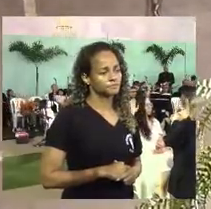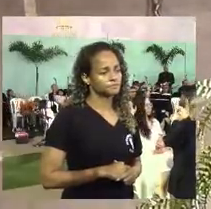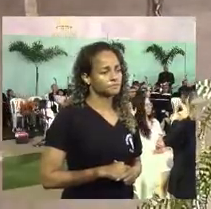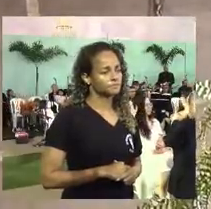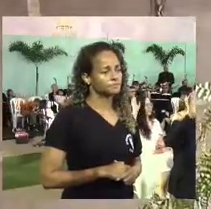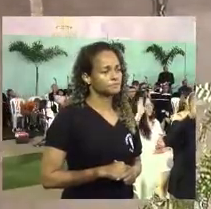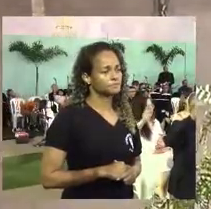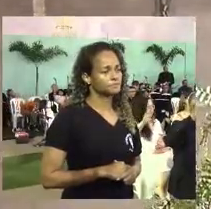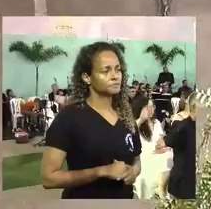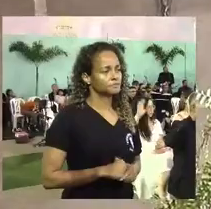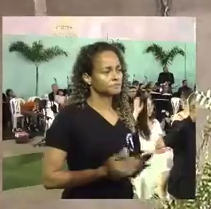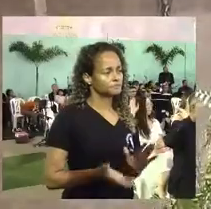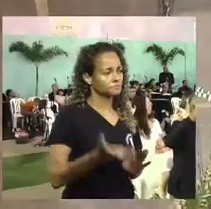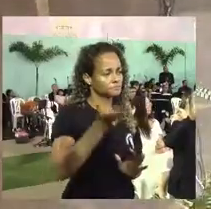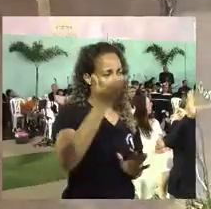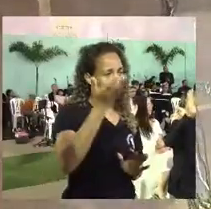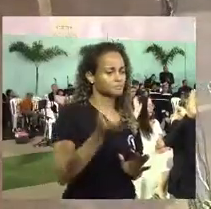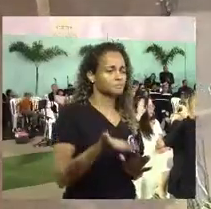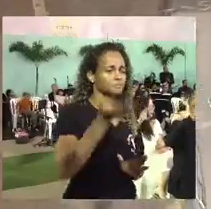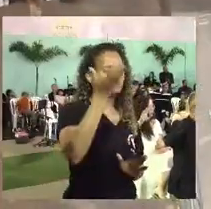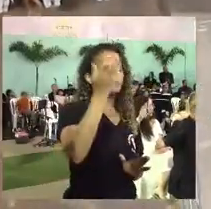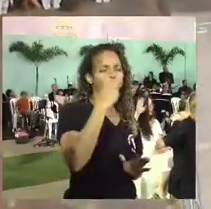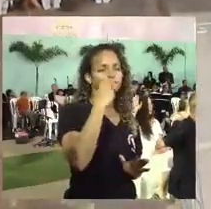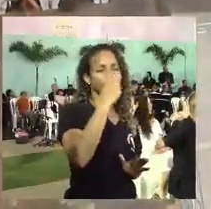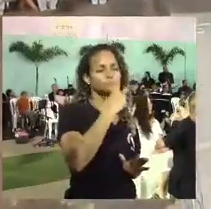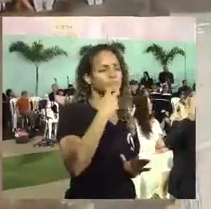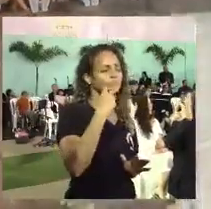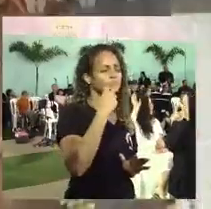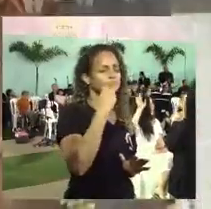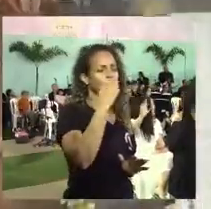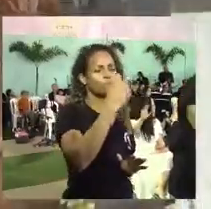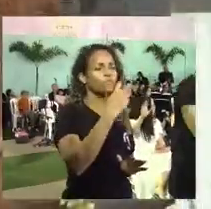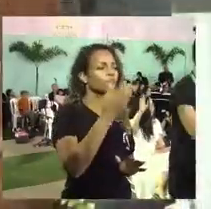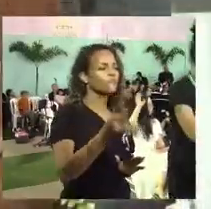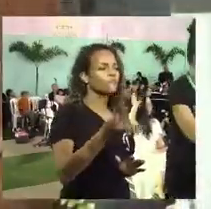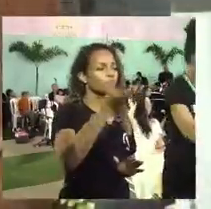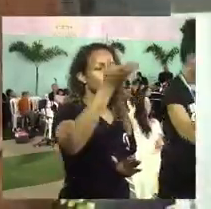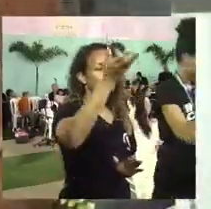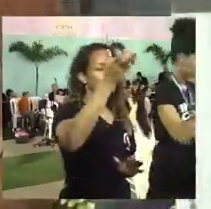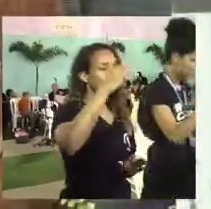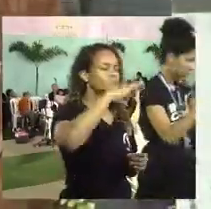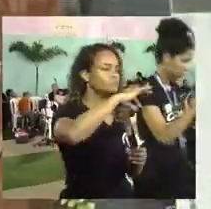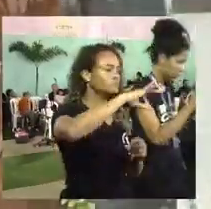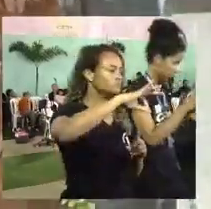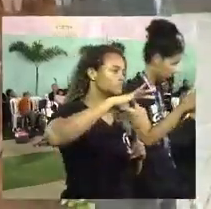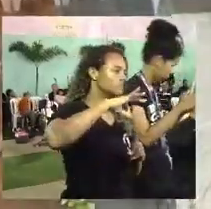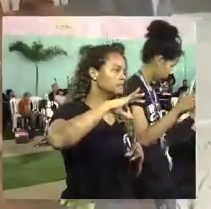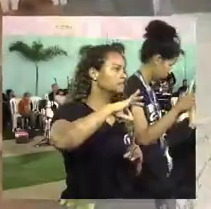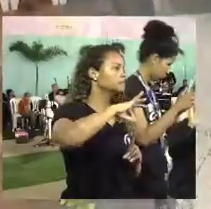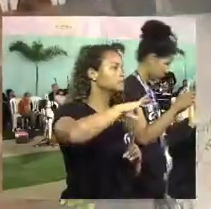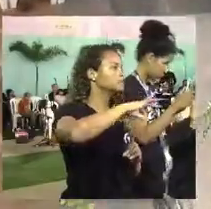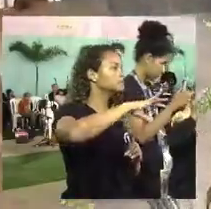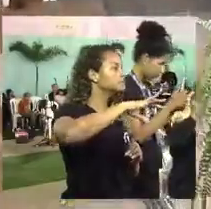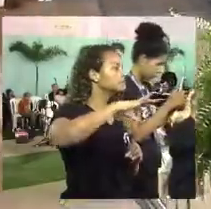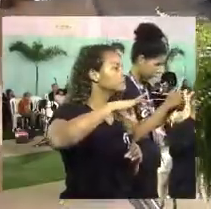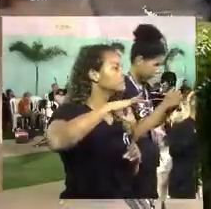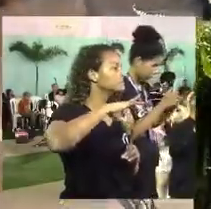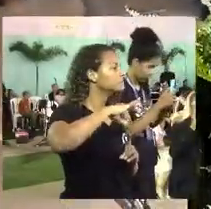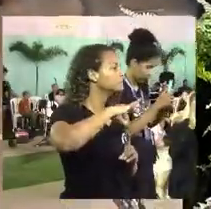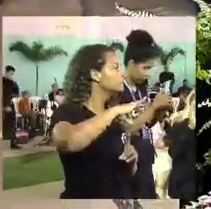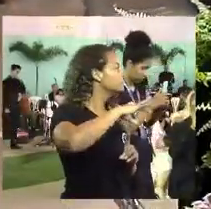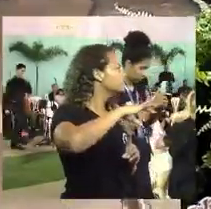mas ao mais alto mais alto santo santo